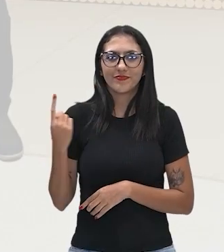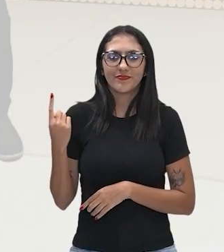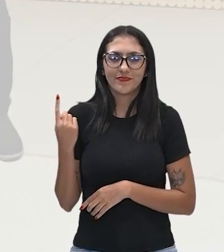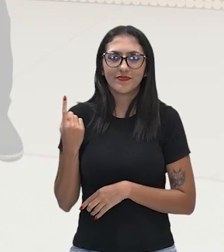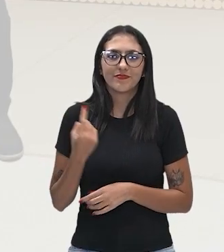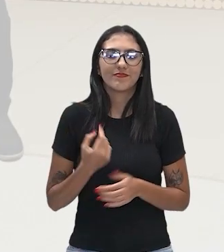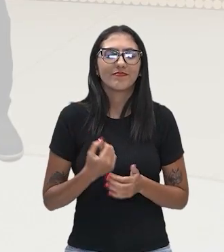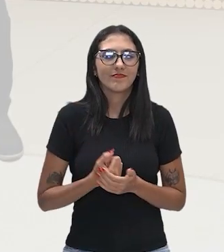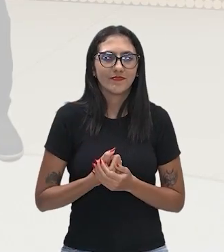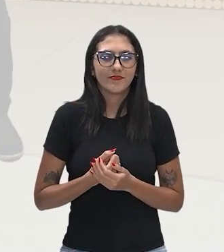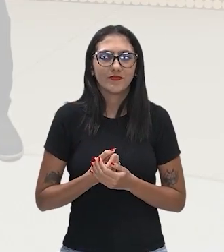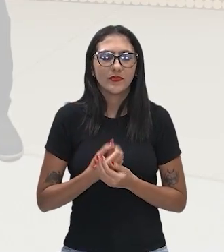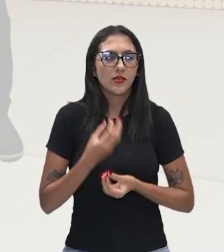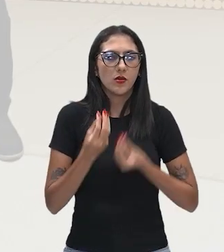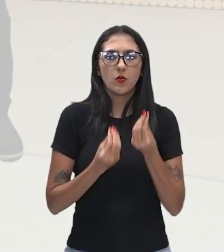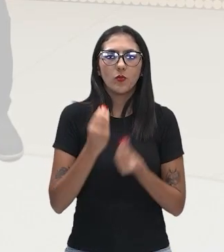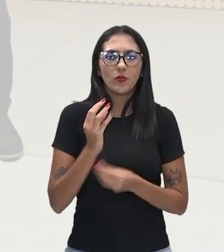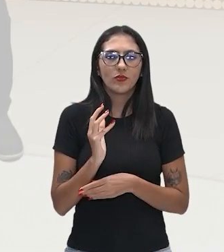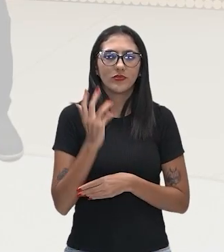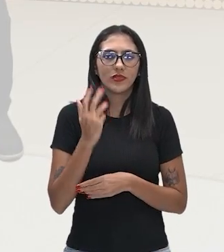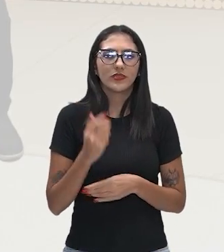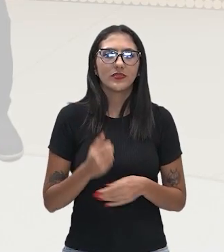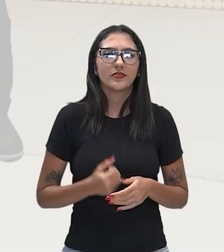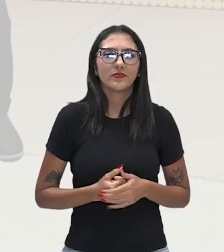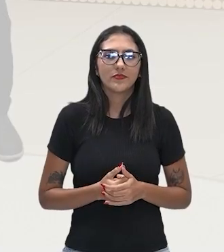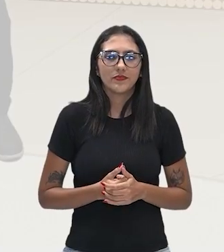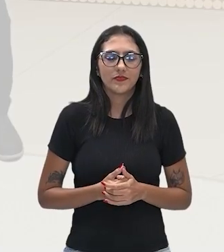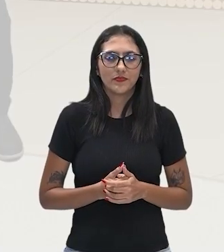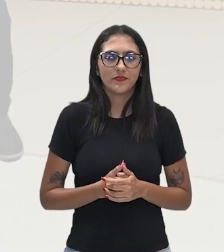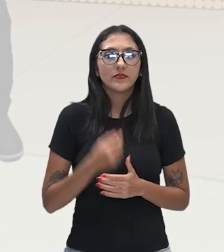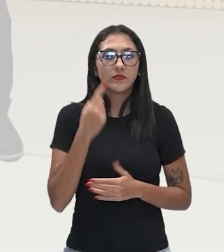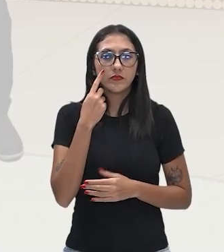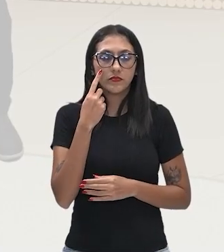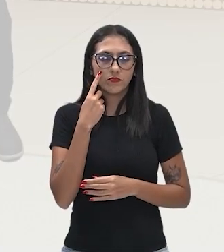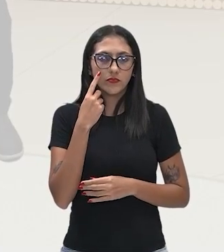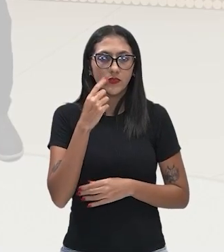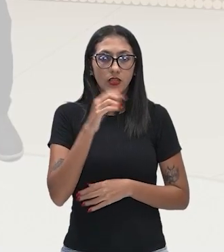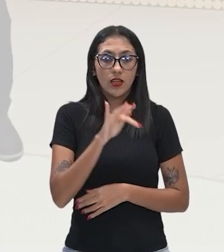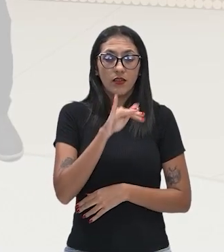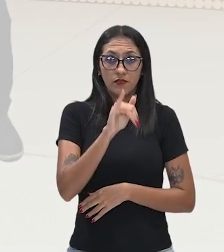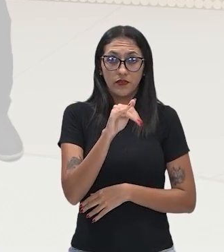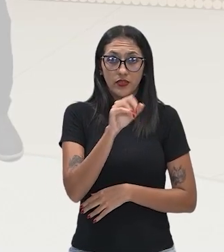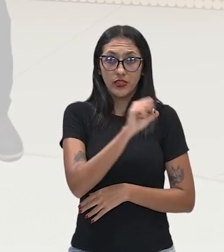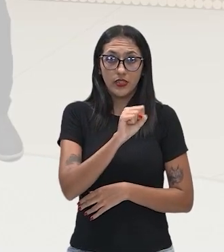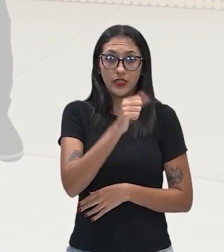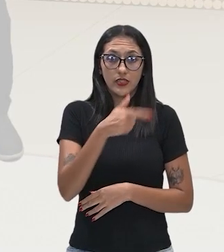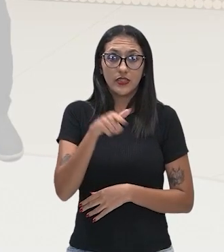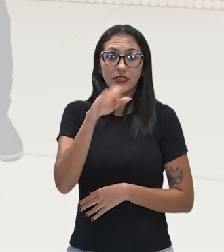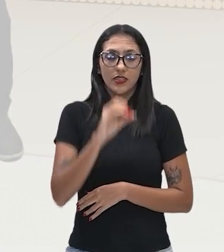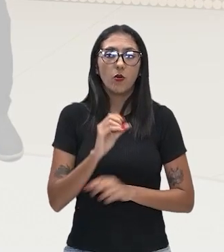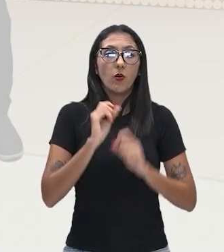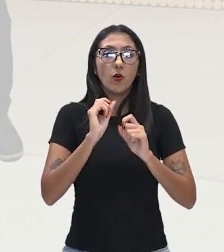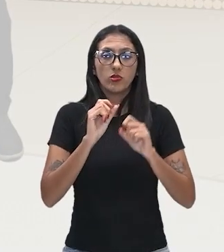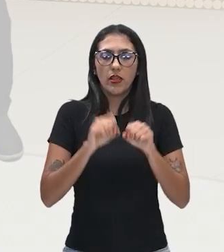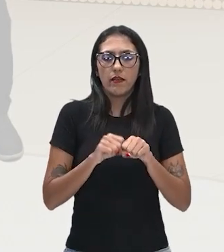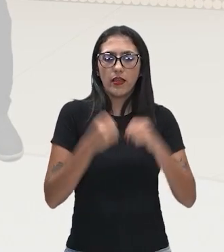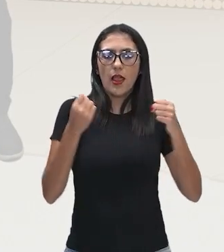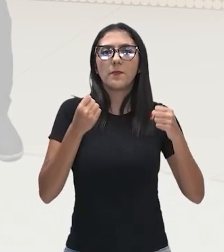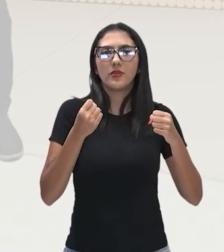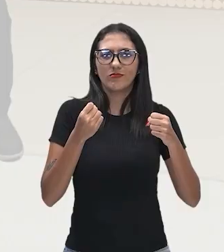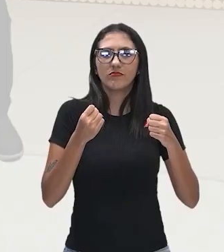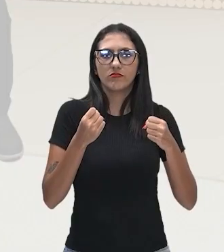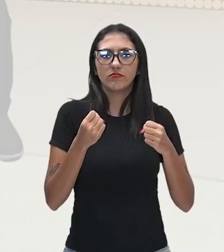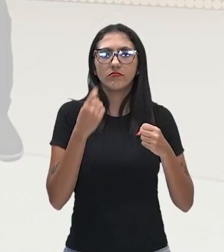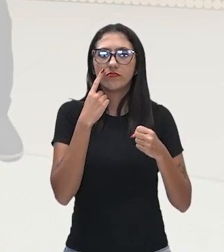retrata exatamente isso, ó. Então, na fissão, existe aí a quebra. Então,